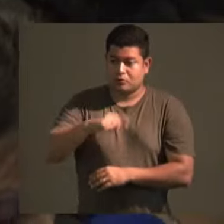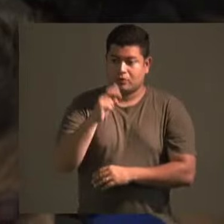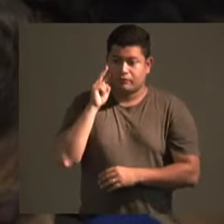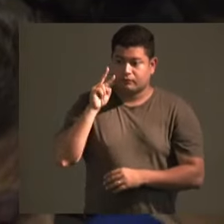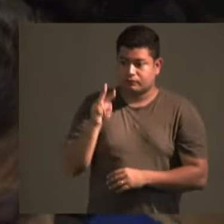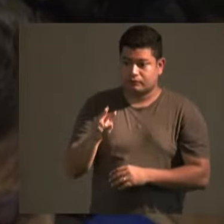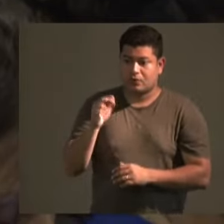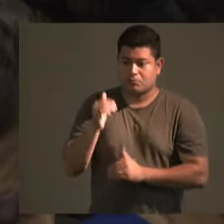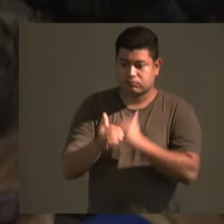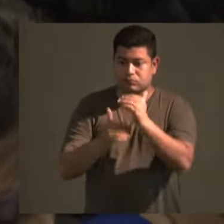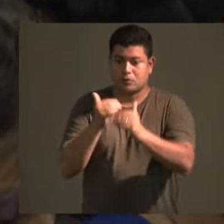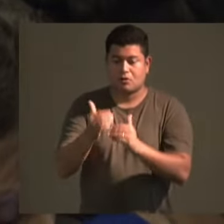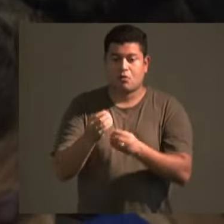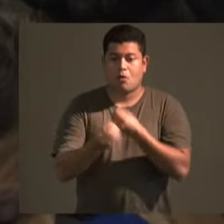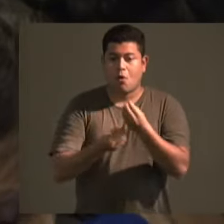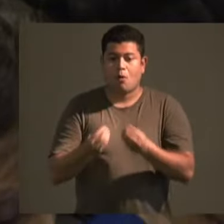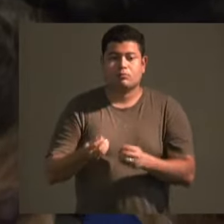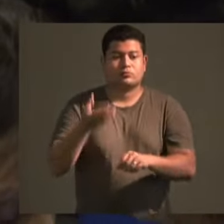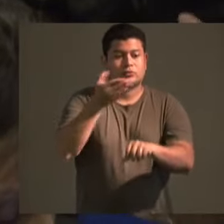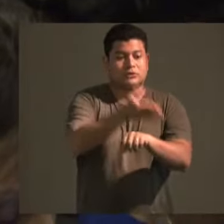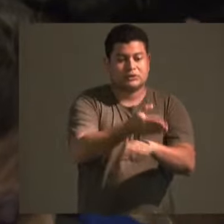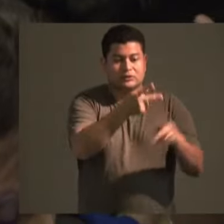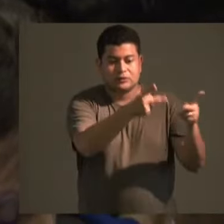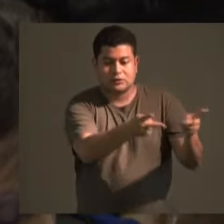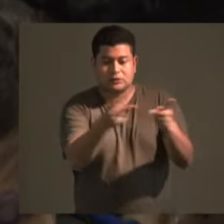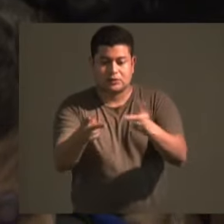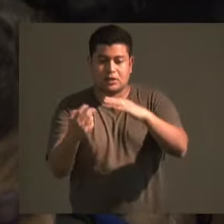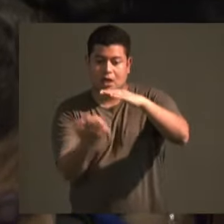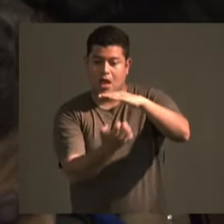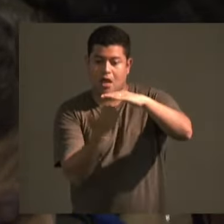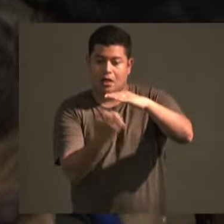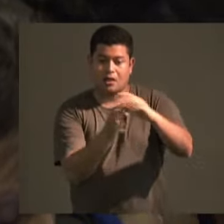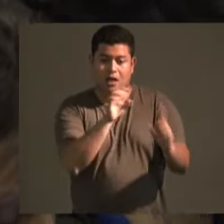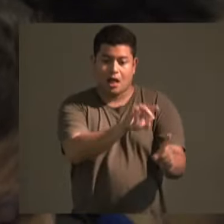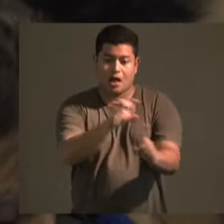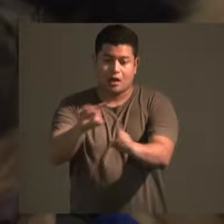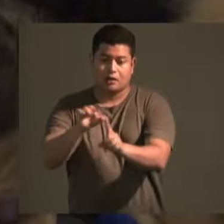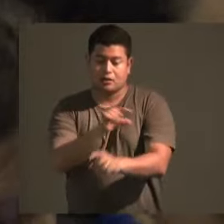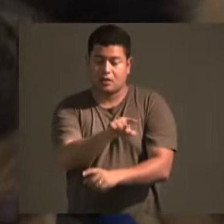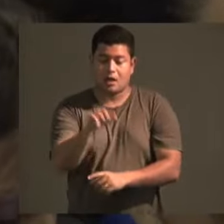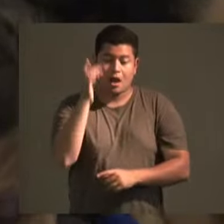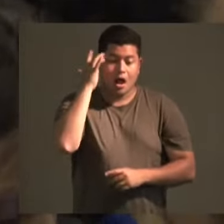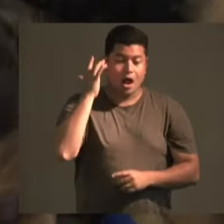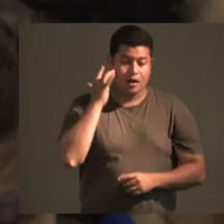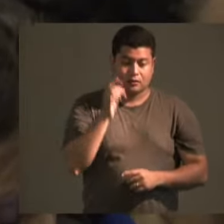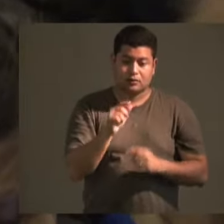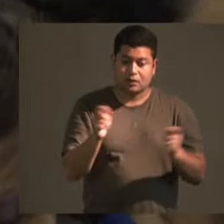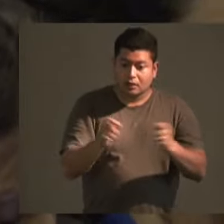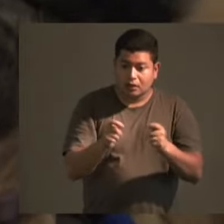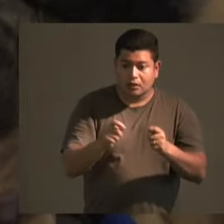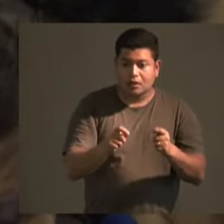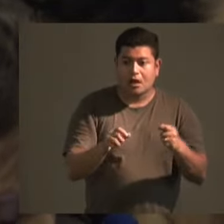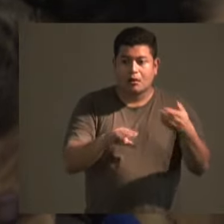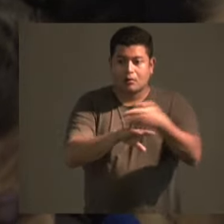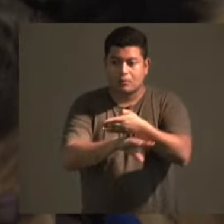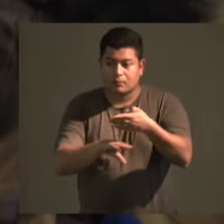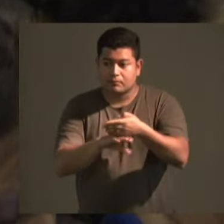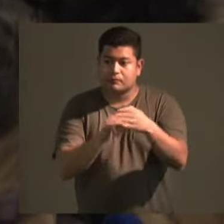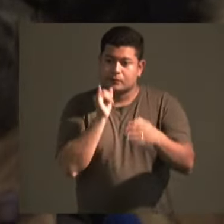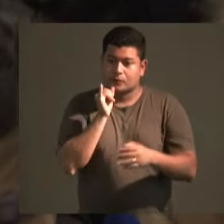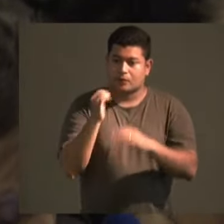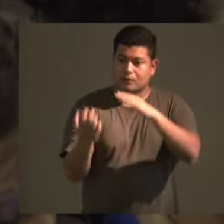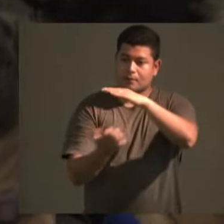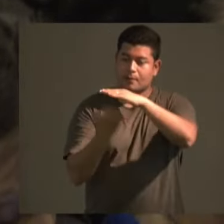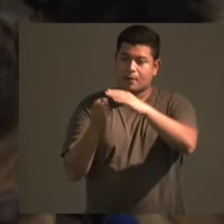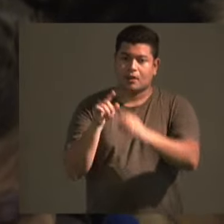tem que importa nas empresas. Aquela que acha que vai fazer, né, a gente tem empresas em